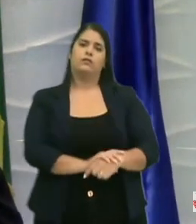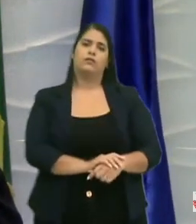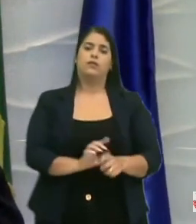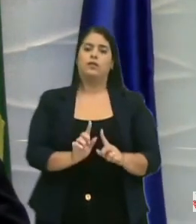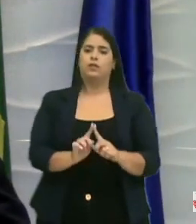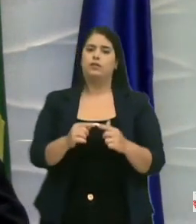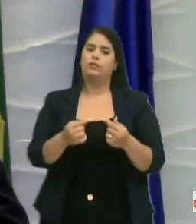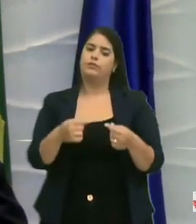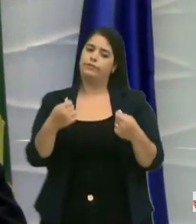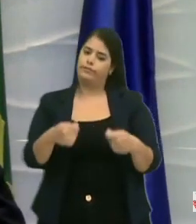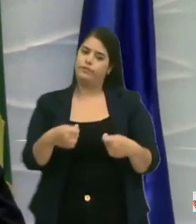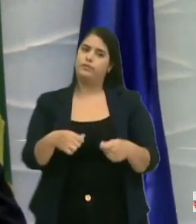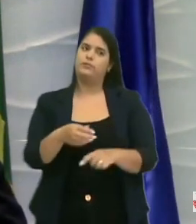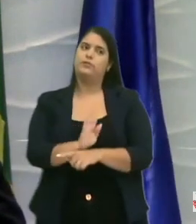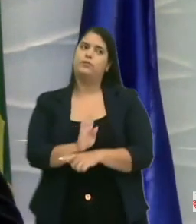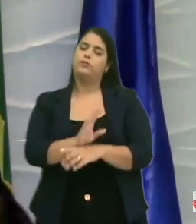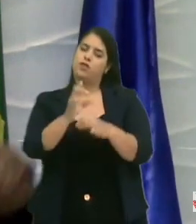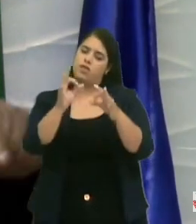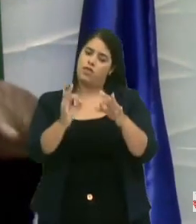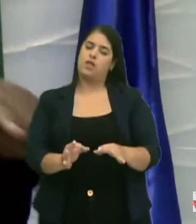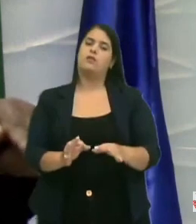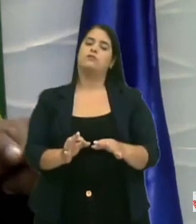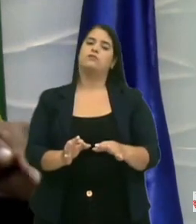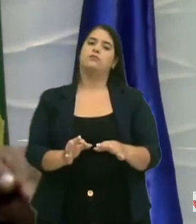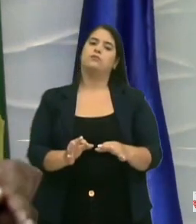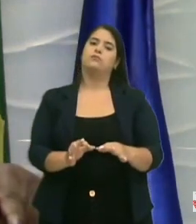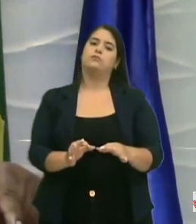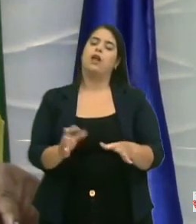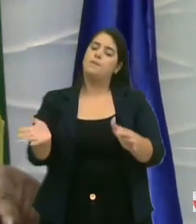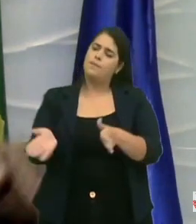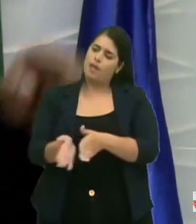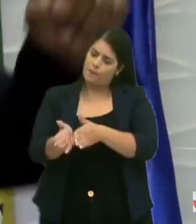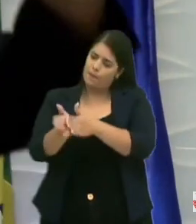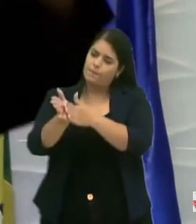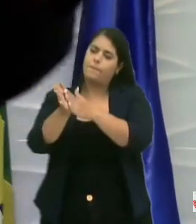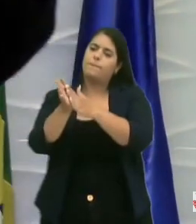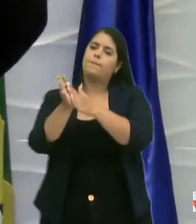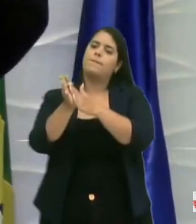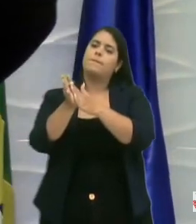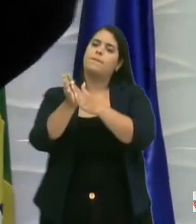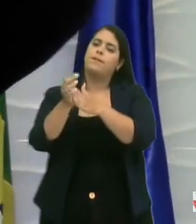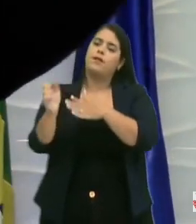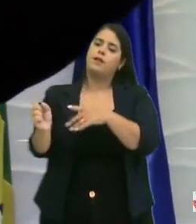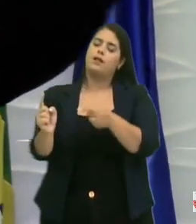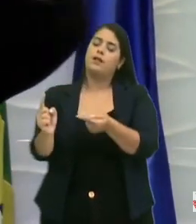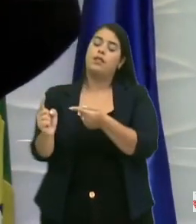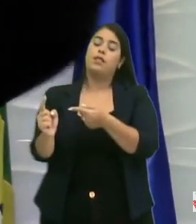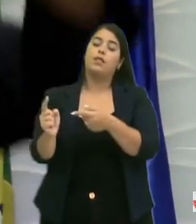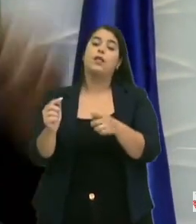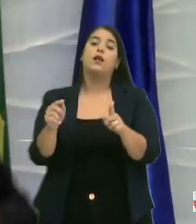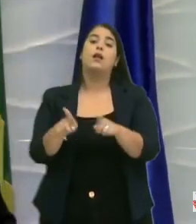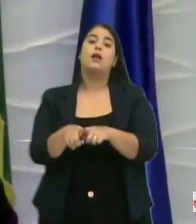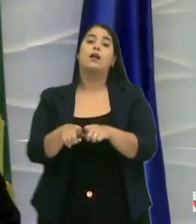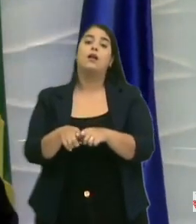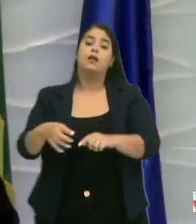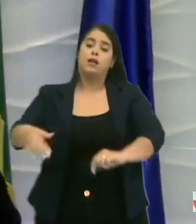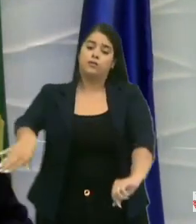Agora quem tem que fazer o vídeo correto. Faça o vídeo elogiando. Não está bonito ali onde foi feito o